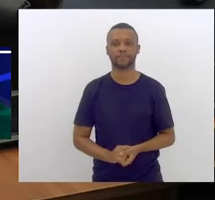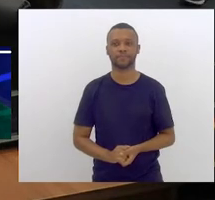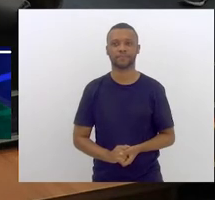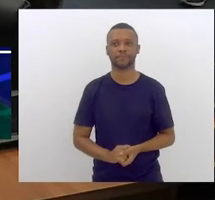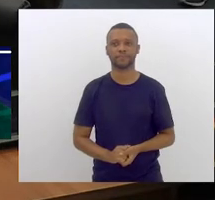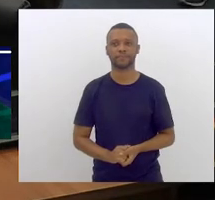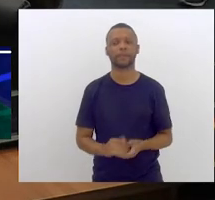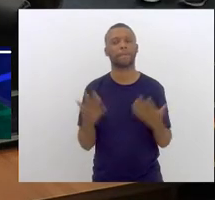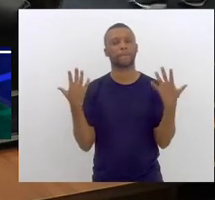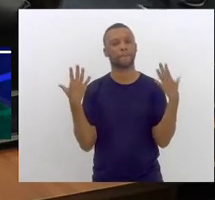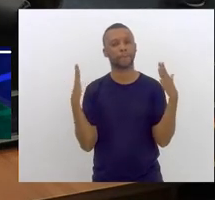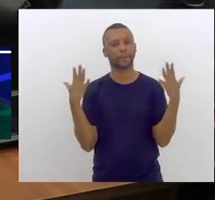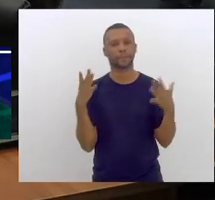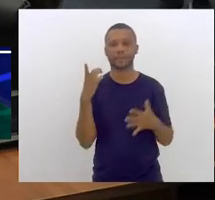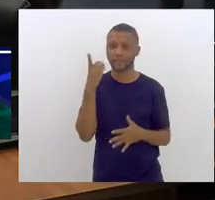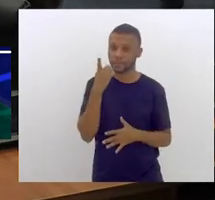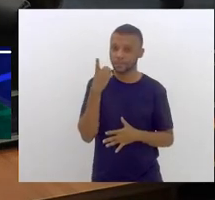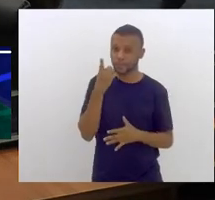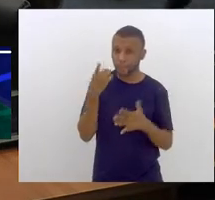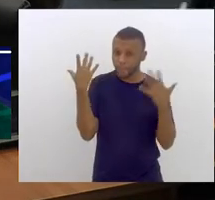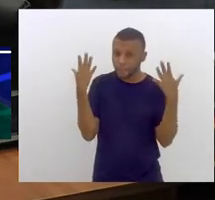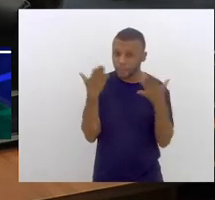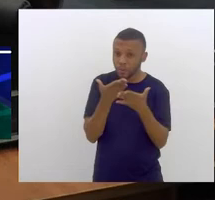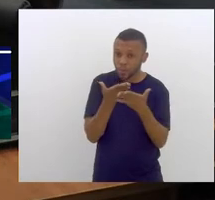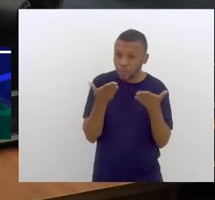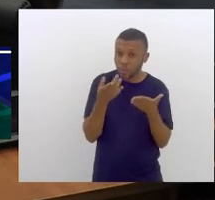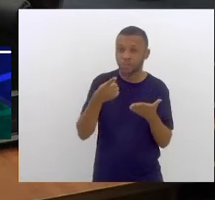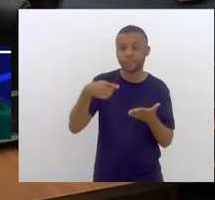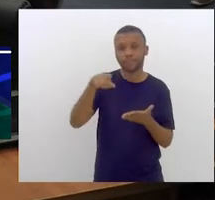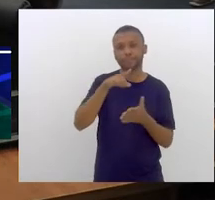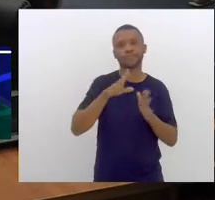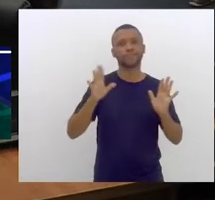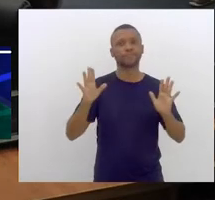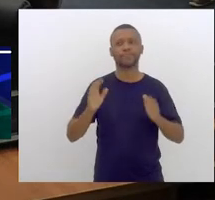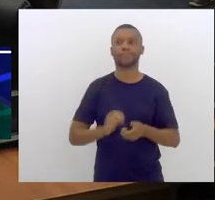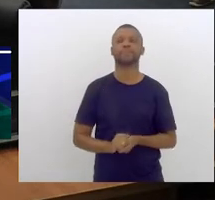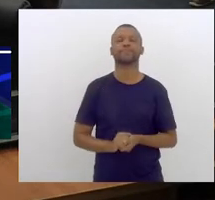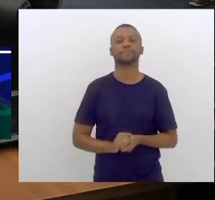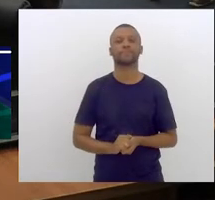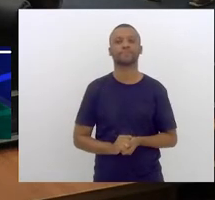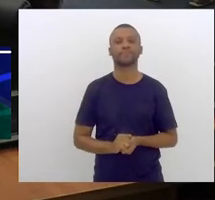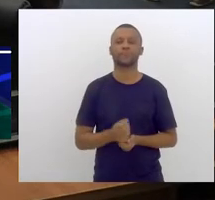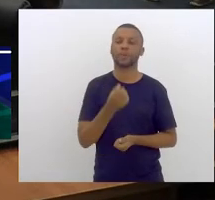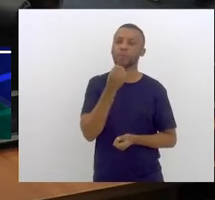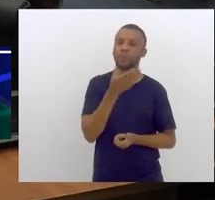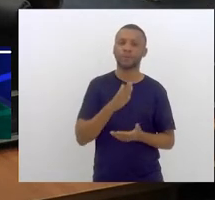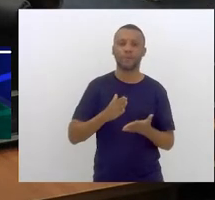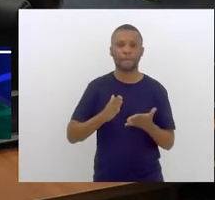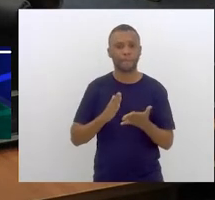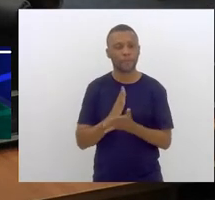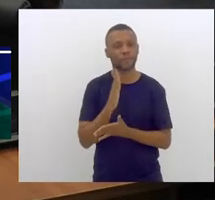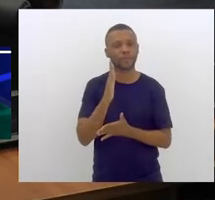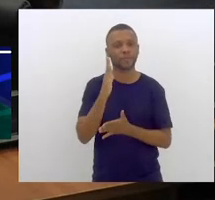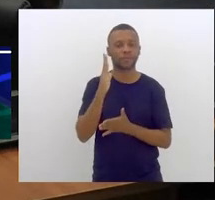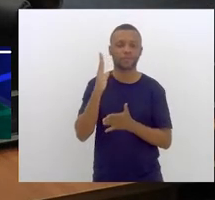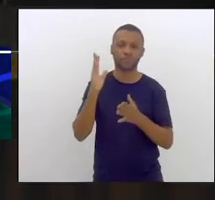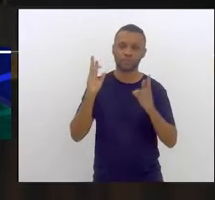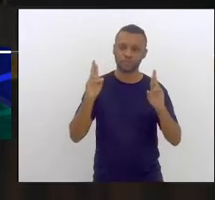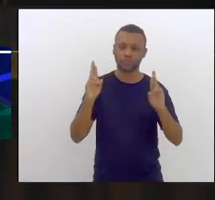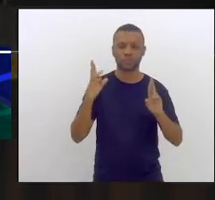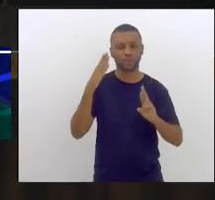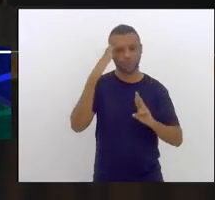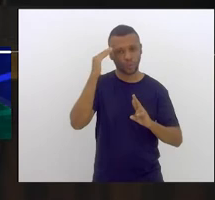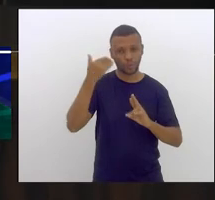Parabéns, deputada, parabéns a todas aí, todas, com a felicidade da aprovação do projeto. Sucesso, pessoal.